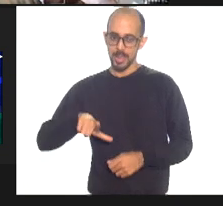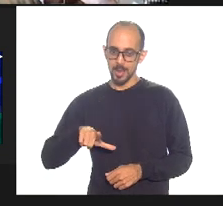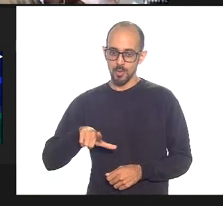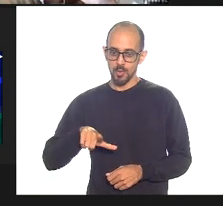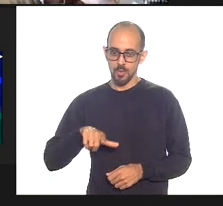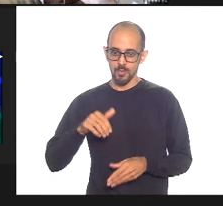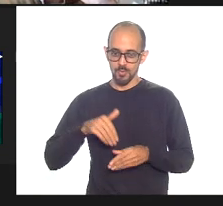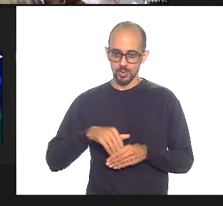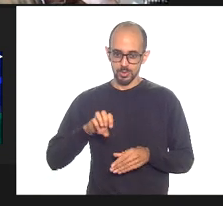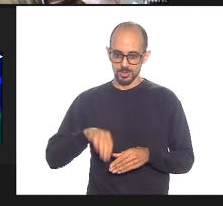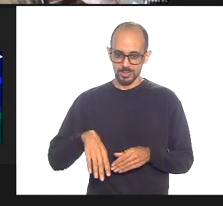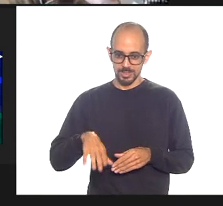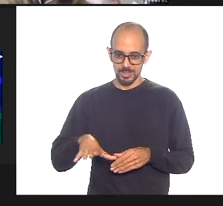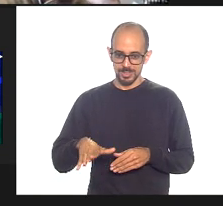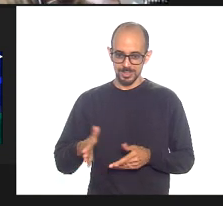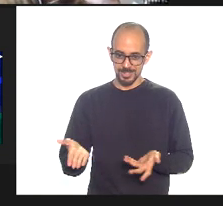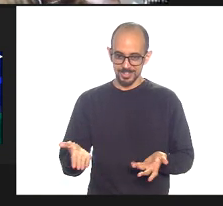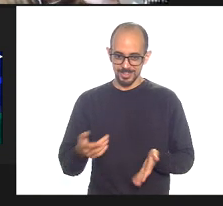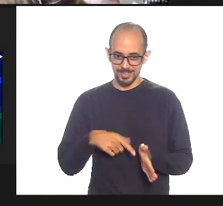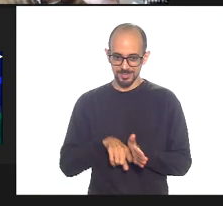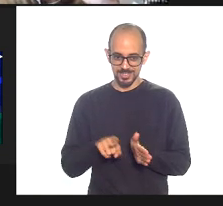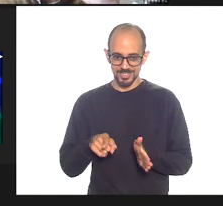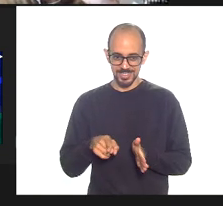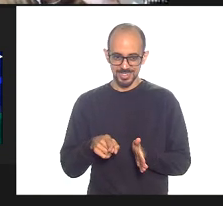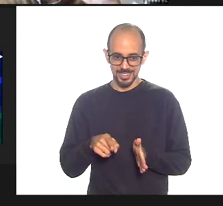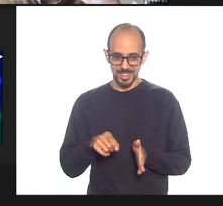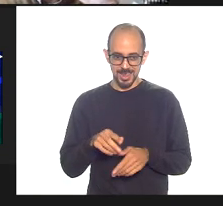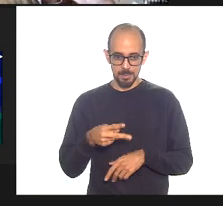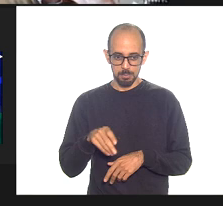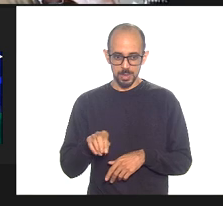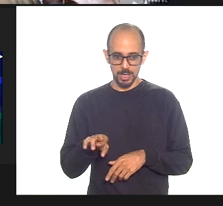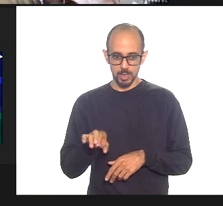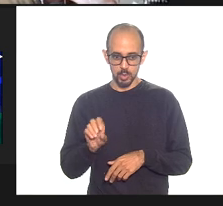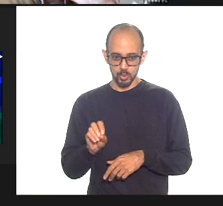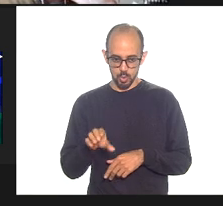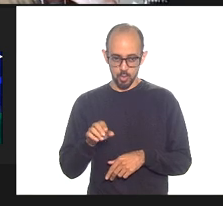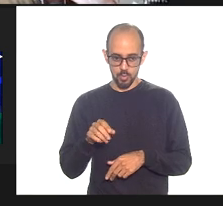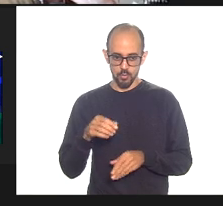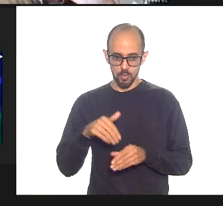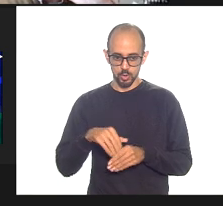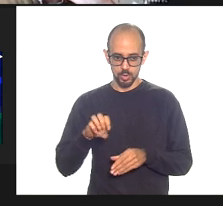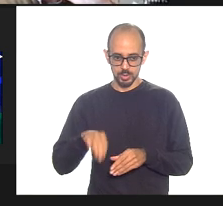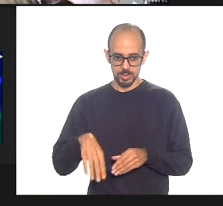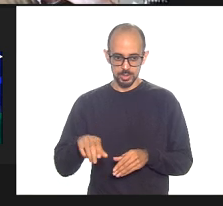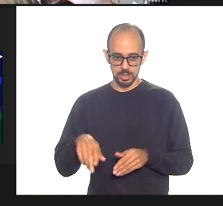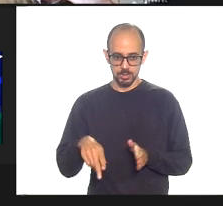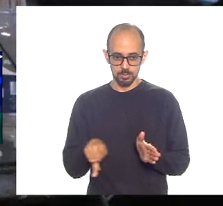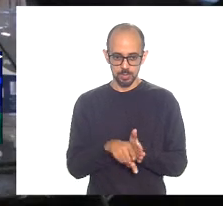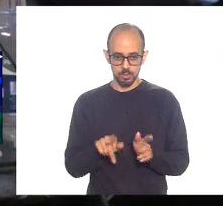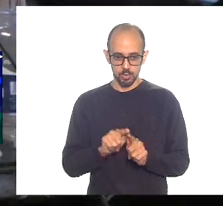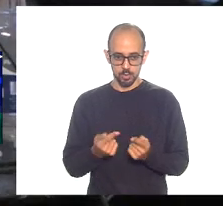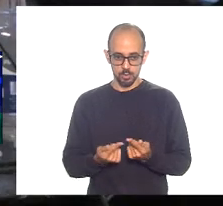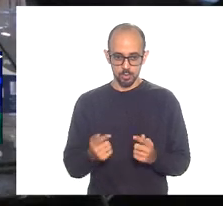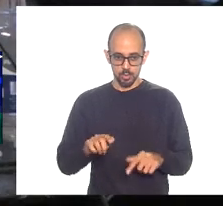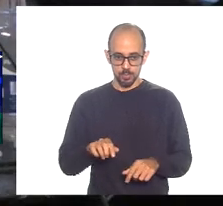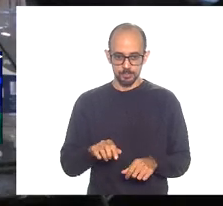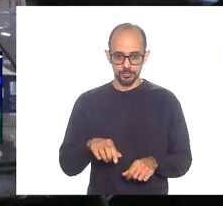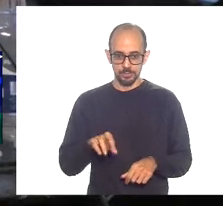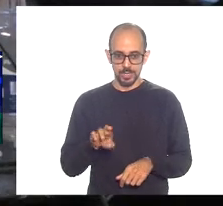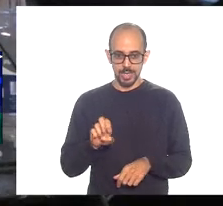ó o Pedro Ricardo voltou sim no grupo a deputada Renata